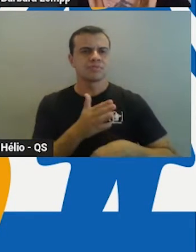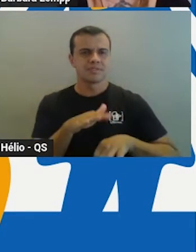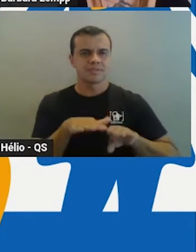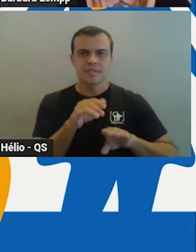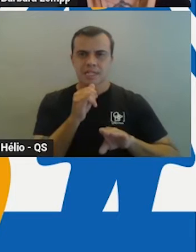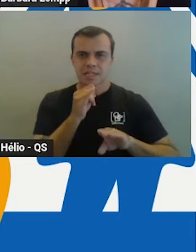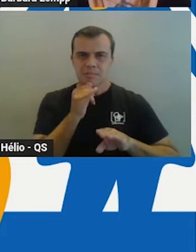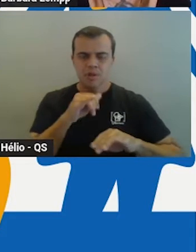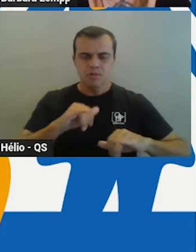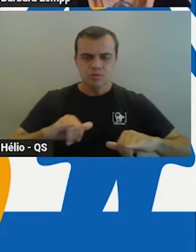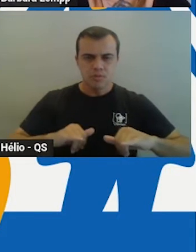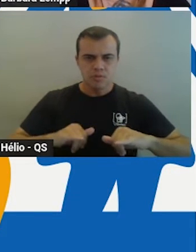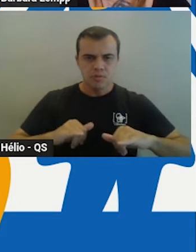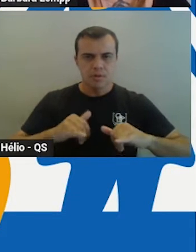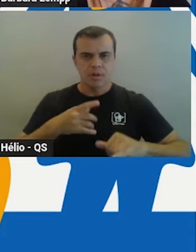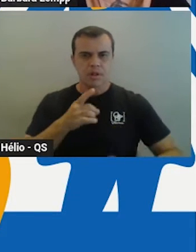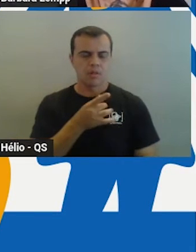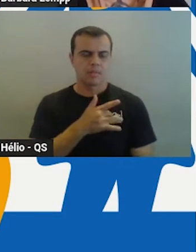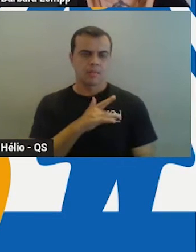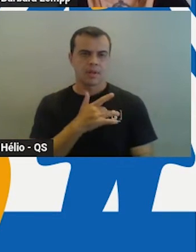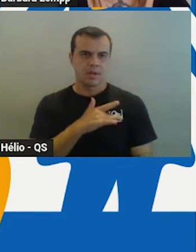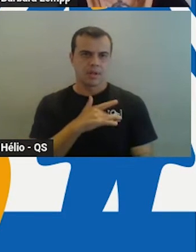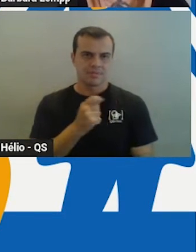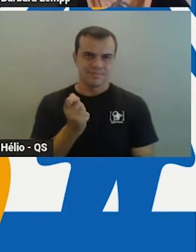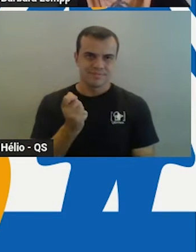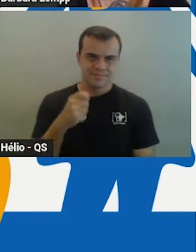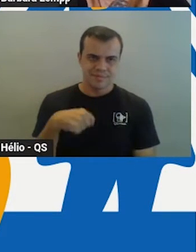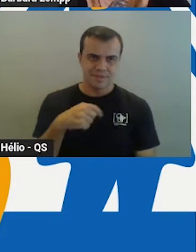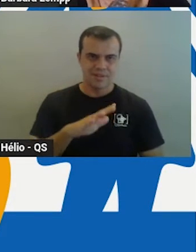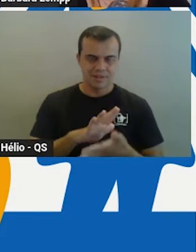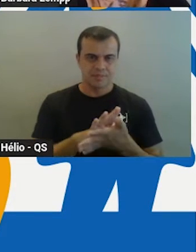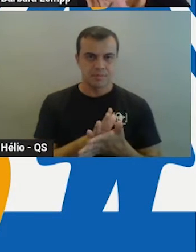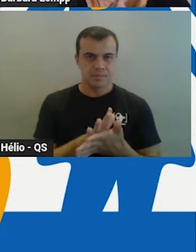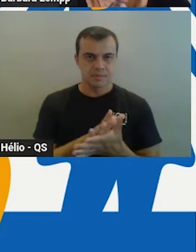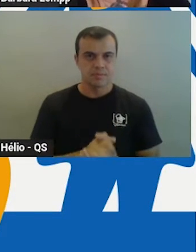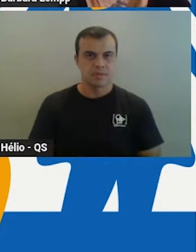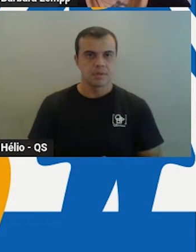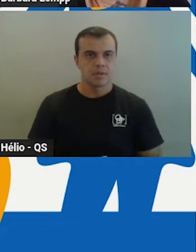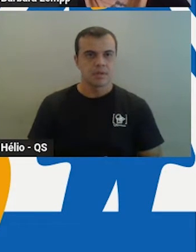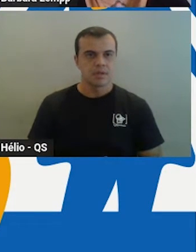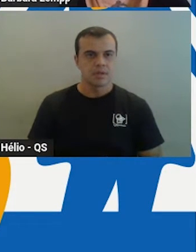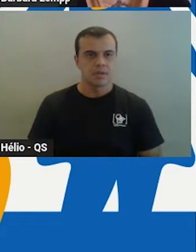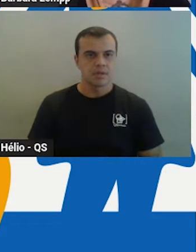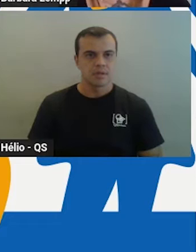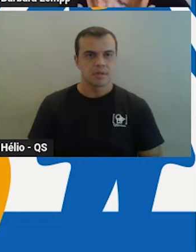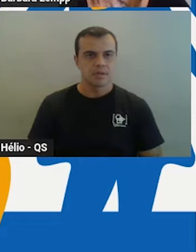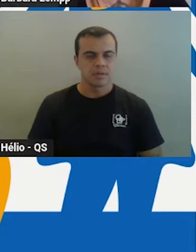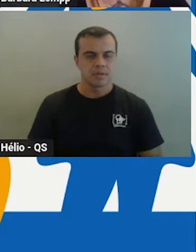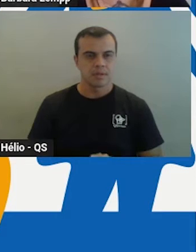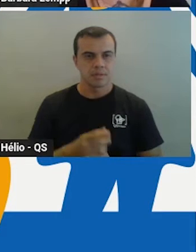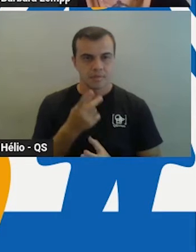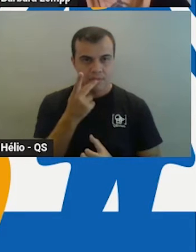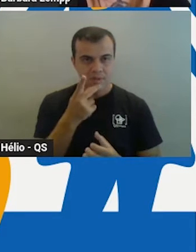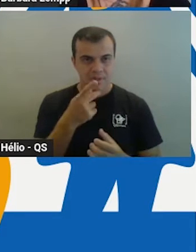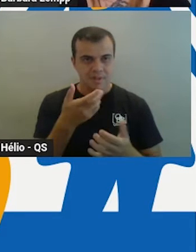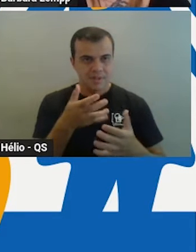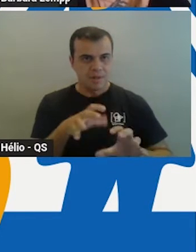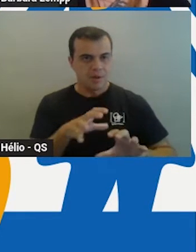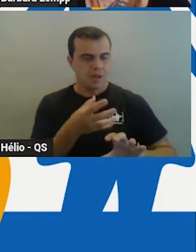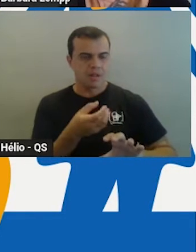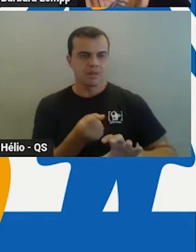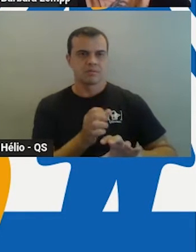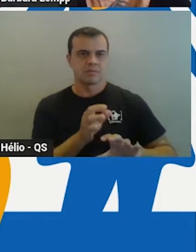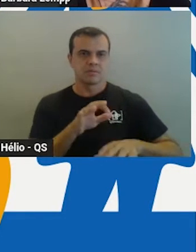de sofrimento, de pena. Isso é uma atitude capacitista, né? Capacitista, que a gente está negando,